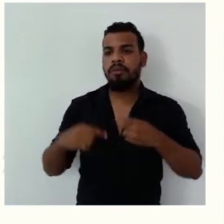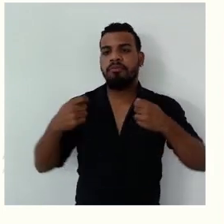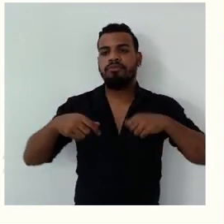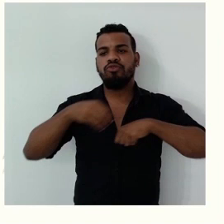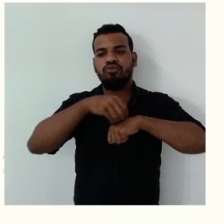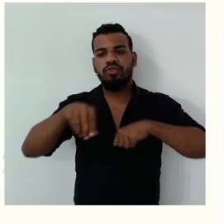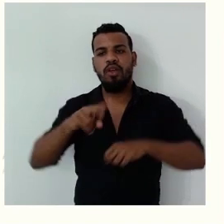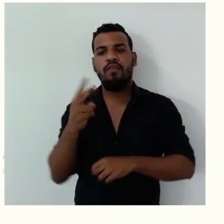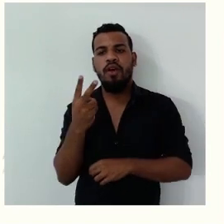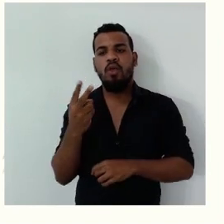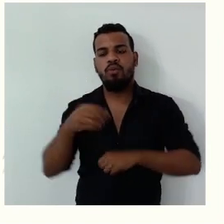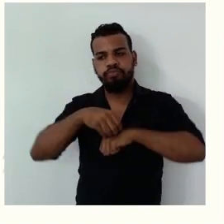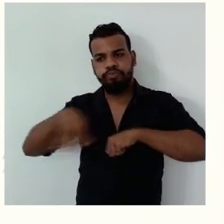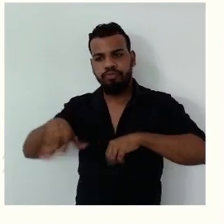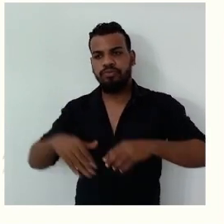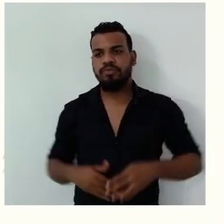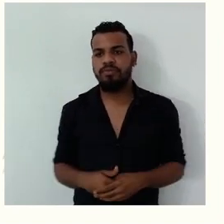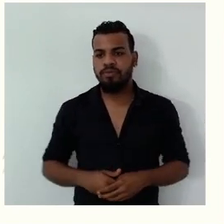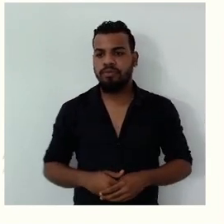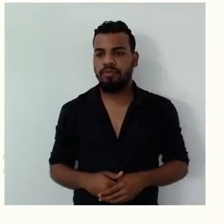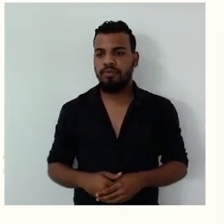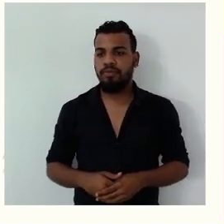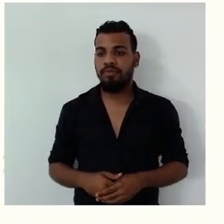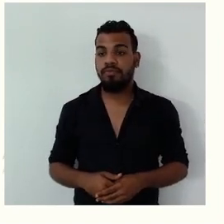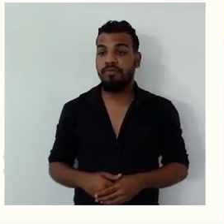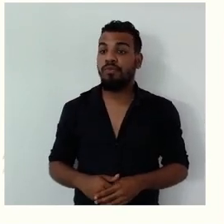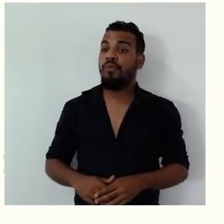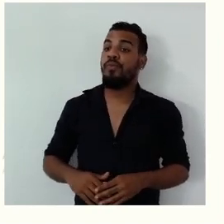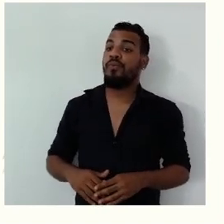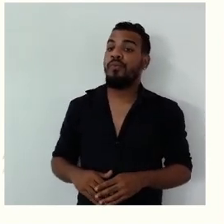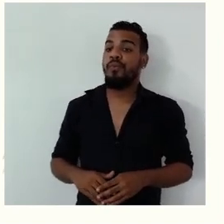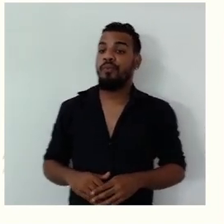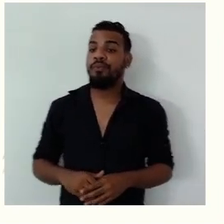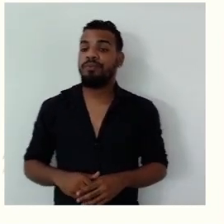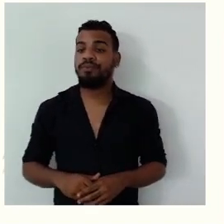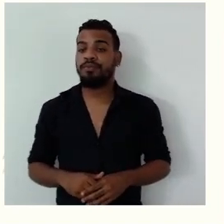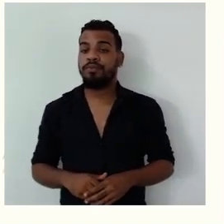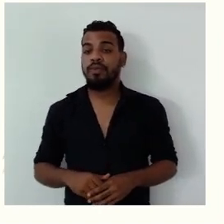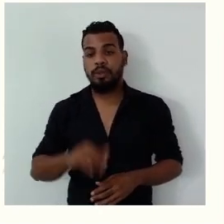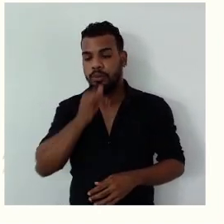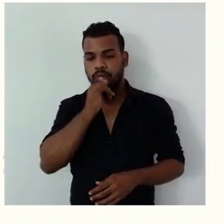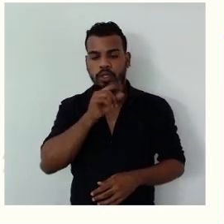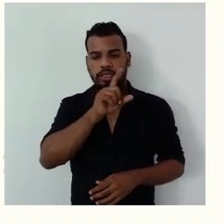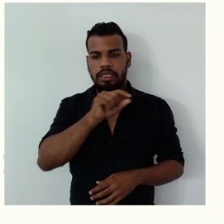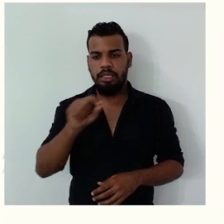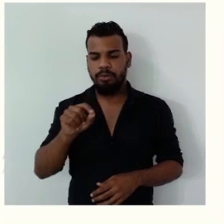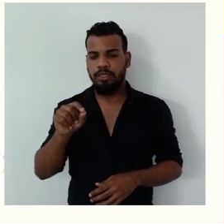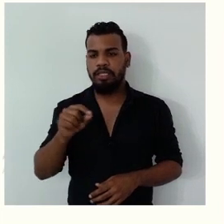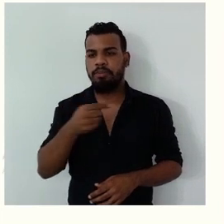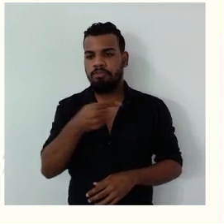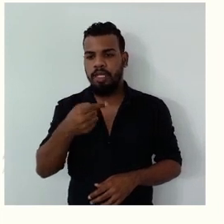do valor. Então, ó, ou então você pode fazer assim, 100% menos